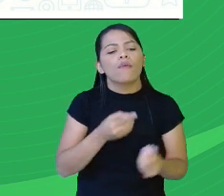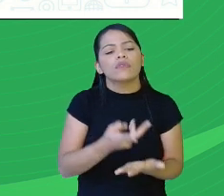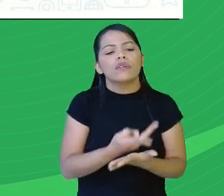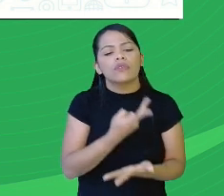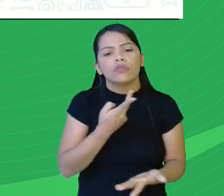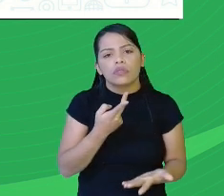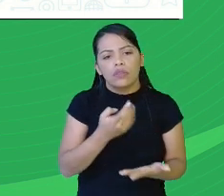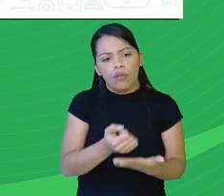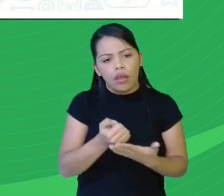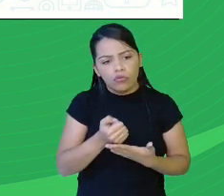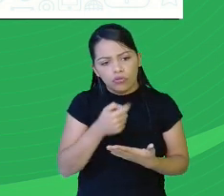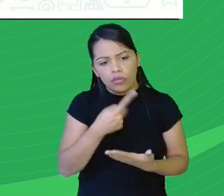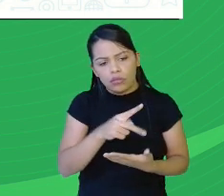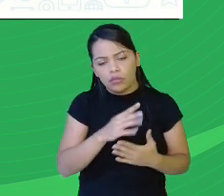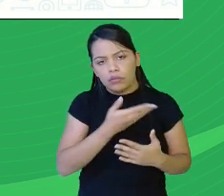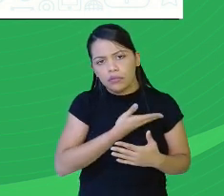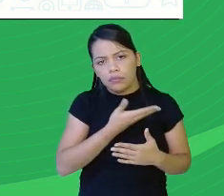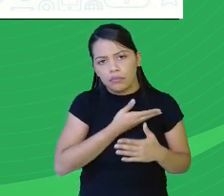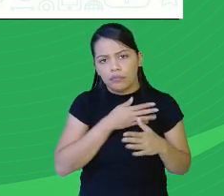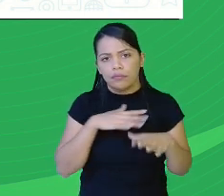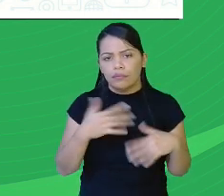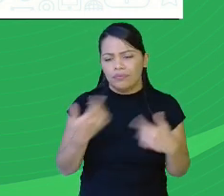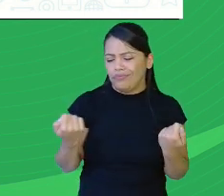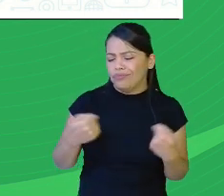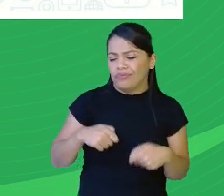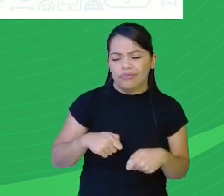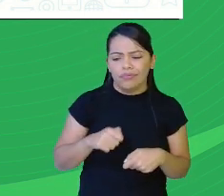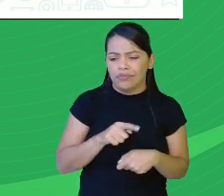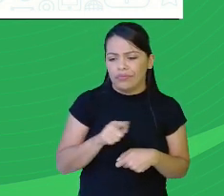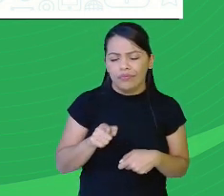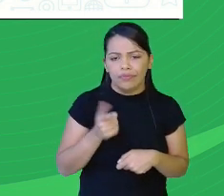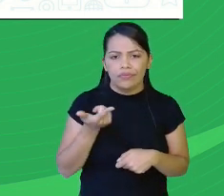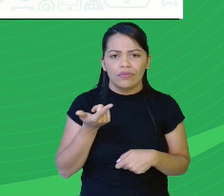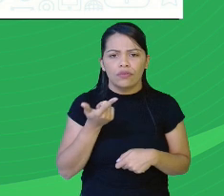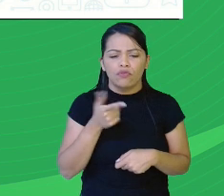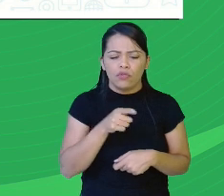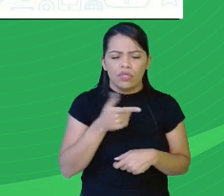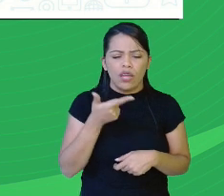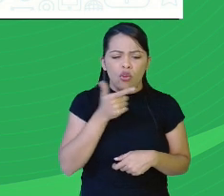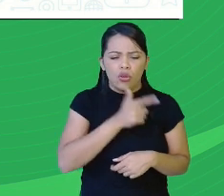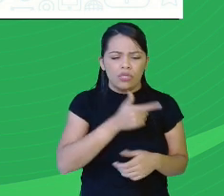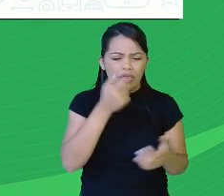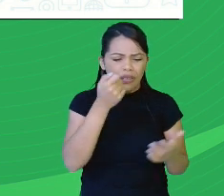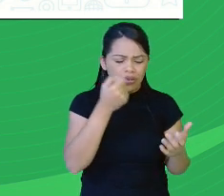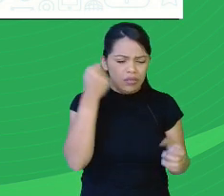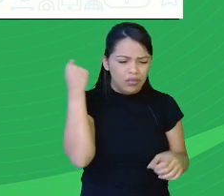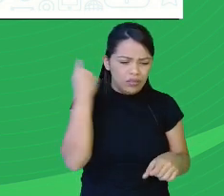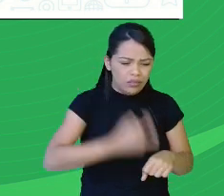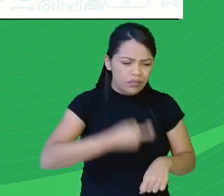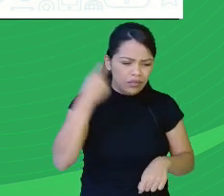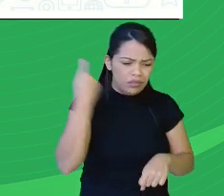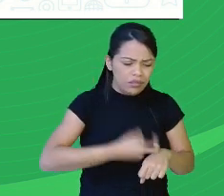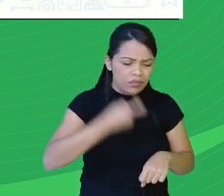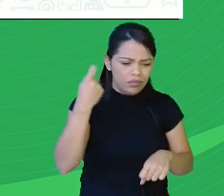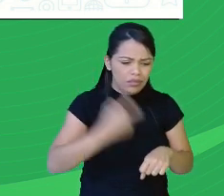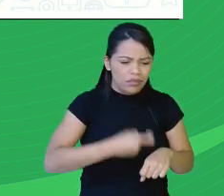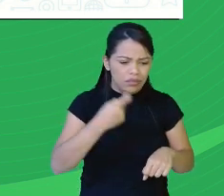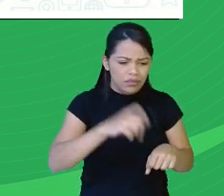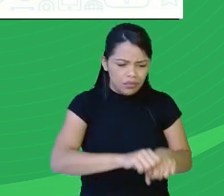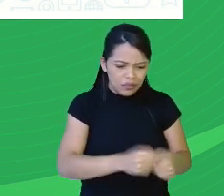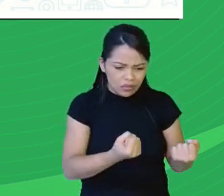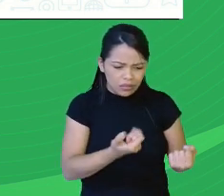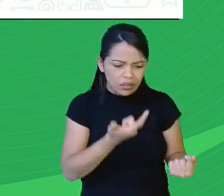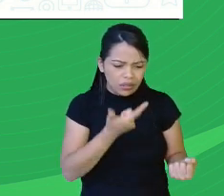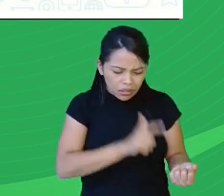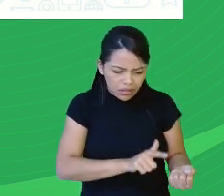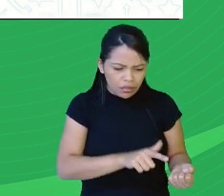conseguiu fazer isso? É impossível que tenha conseguido quebrar o gelo, sendo tão pequeno e